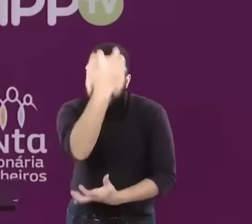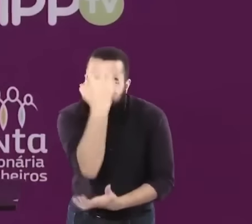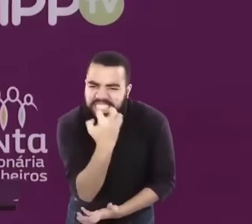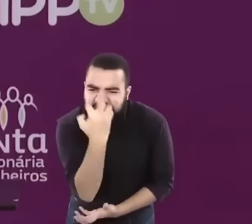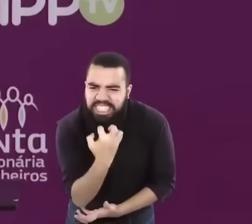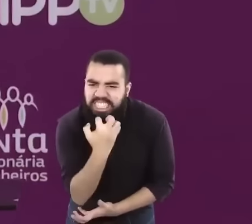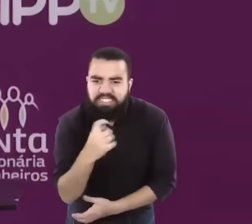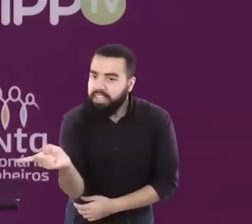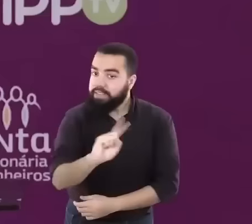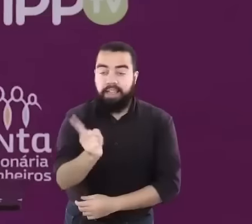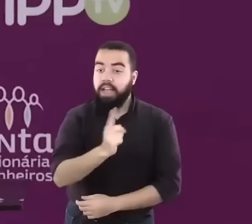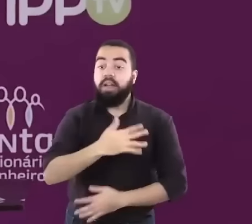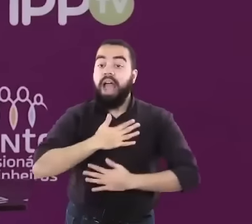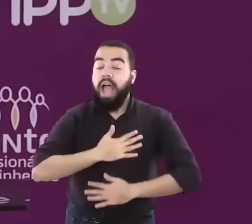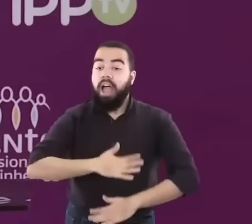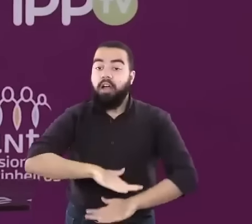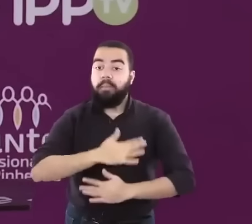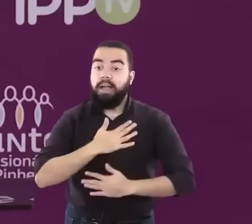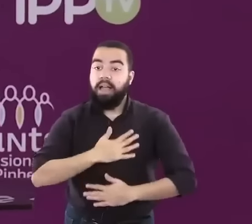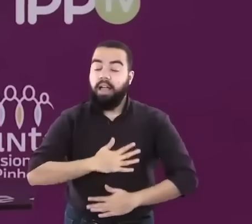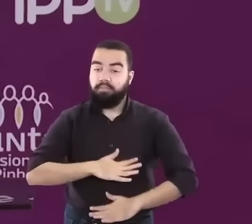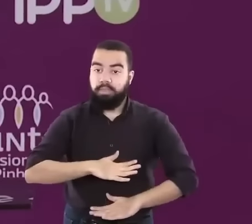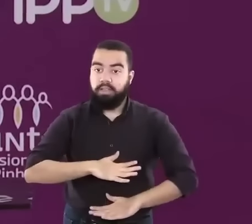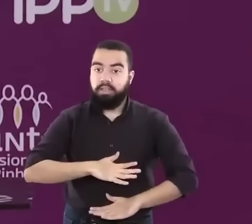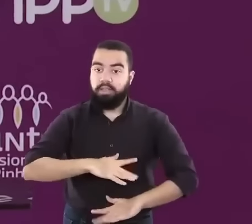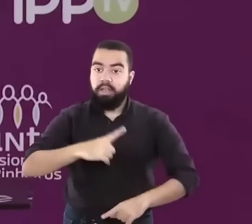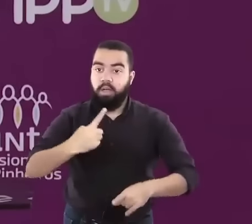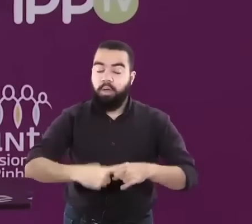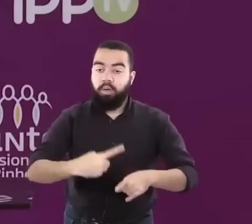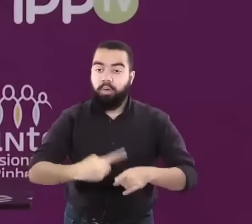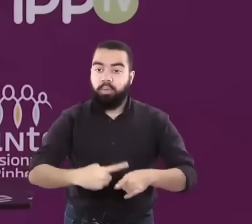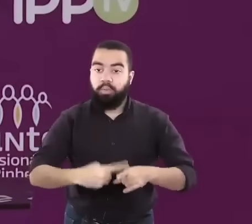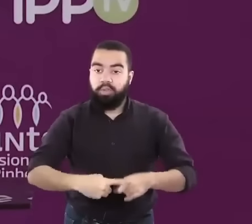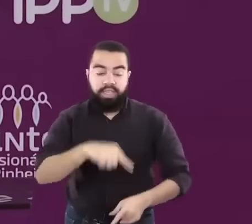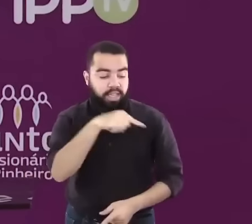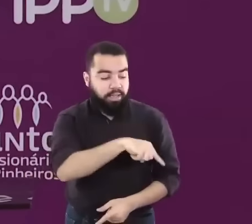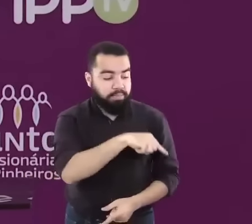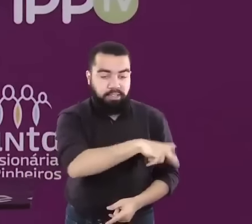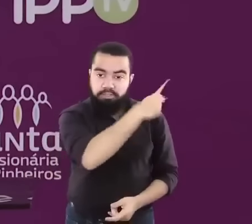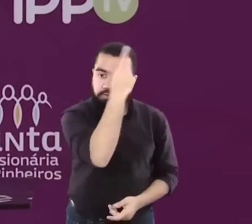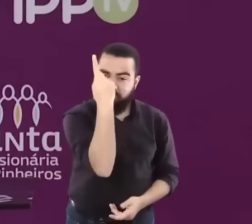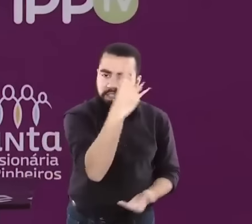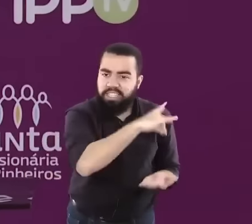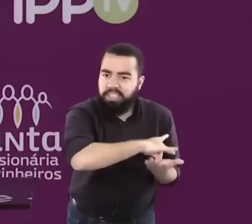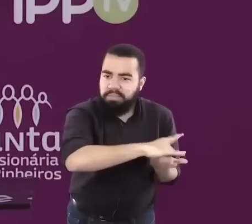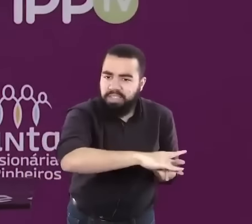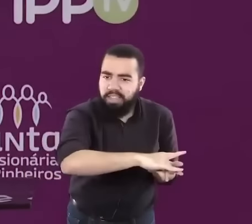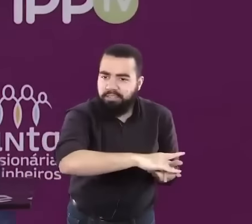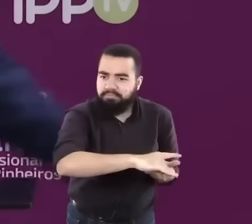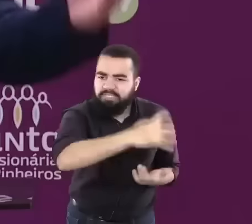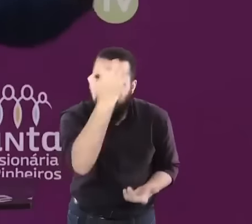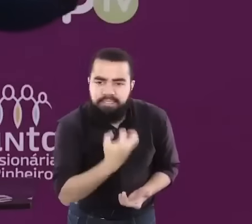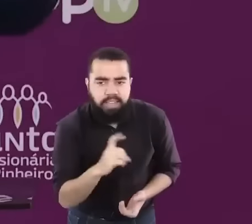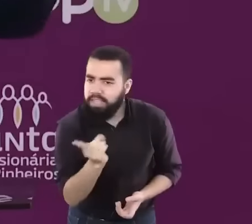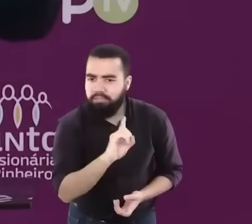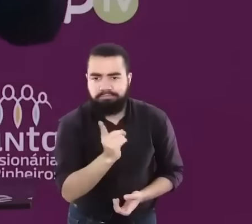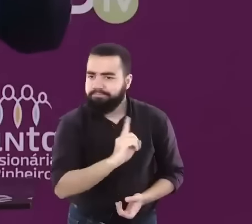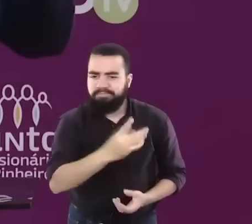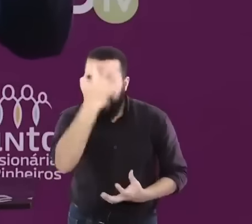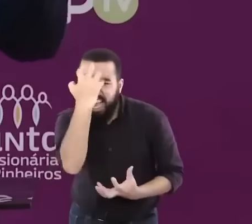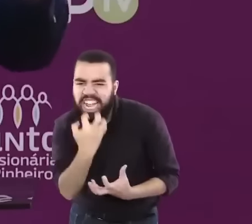prospera em seu caminho por causa do que leva a cabo os seus maus desígnios deixa a